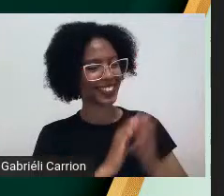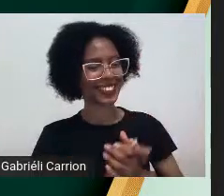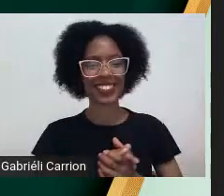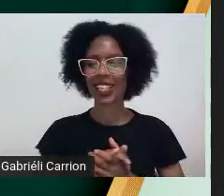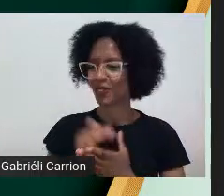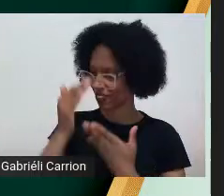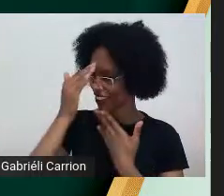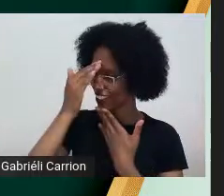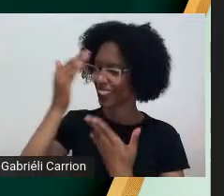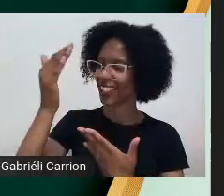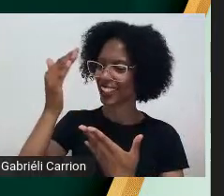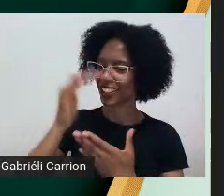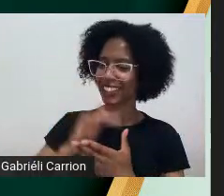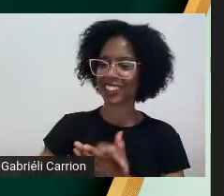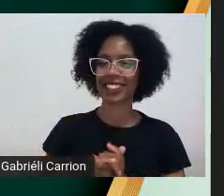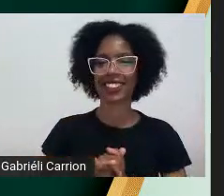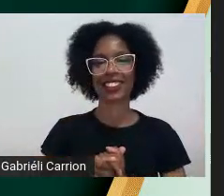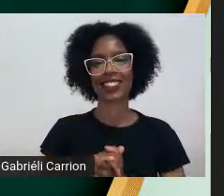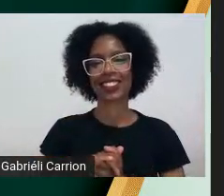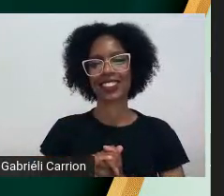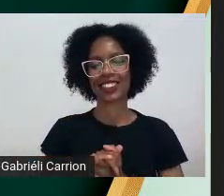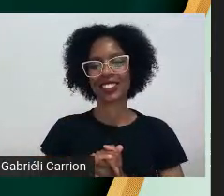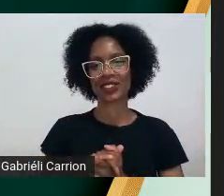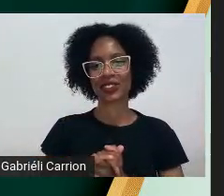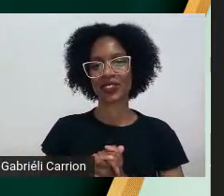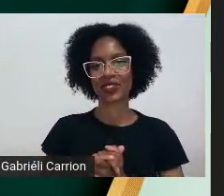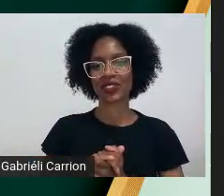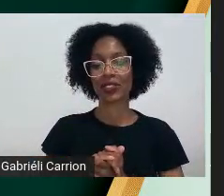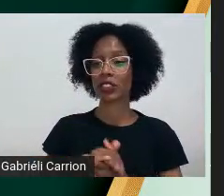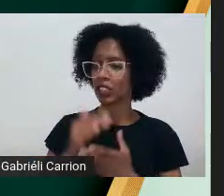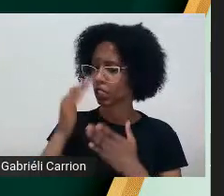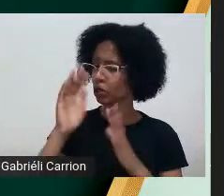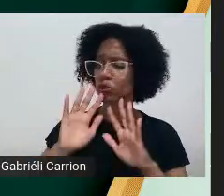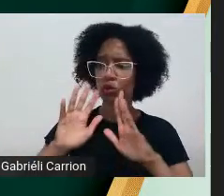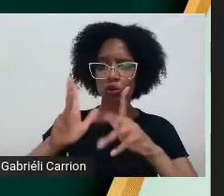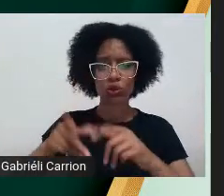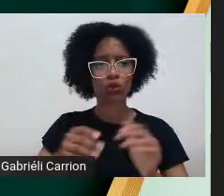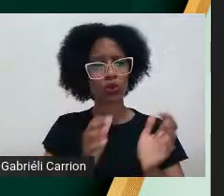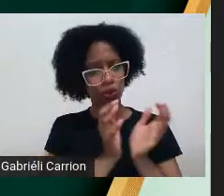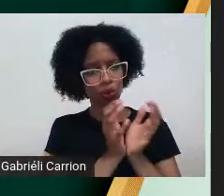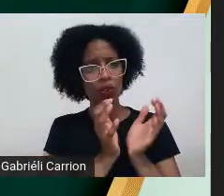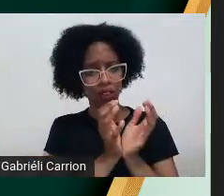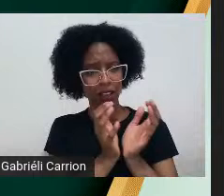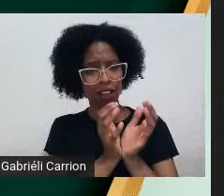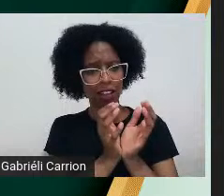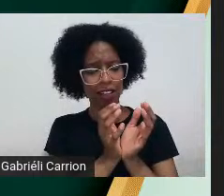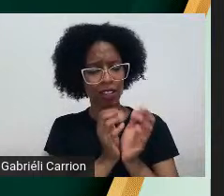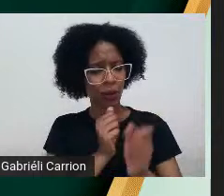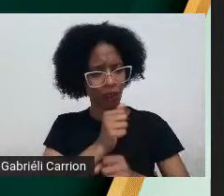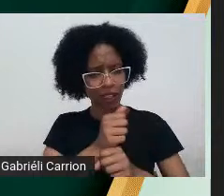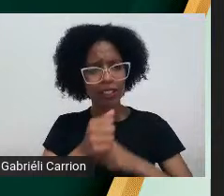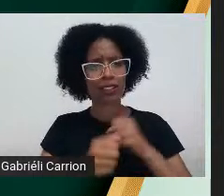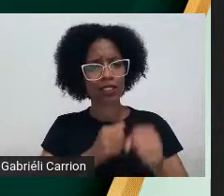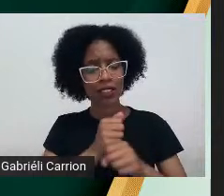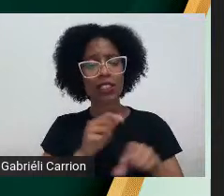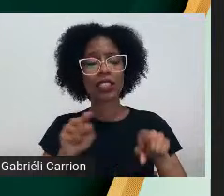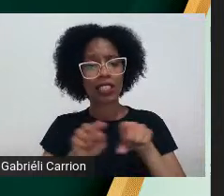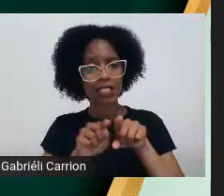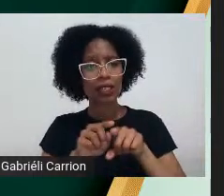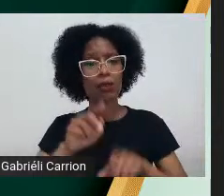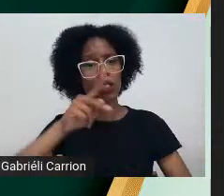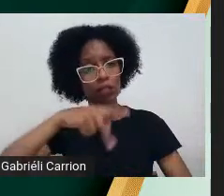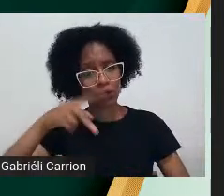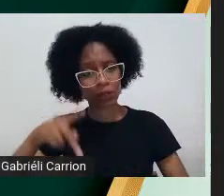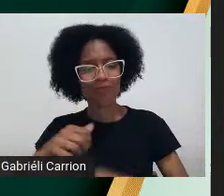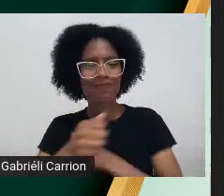Obrigado. Agradeço a todos os meus colegas que eu fiz durante esses anos e aos professores. Mando um